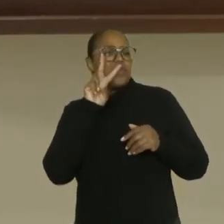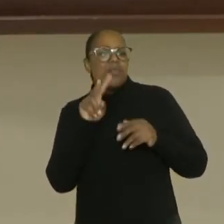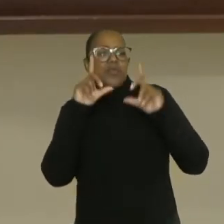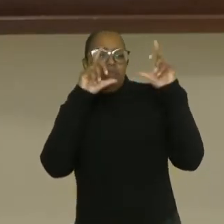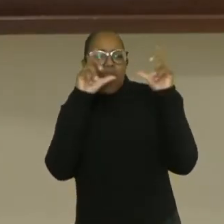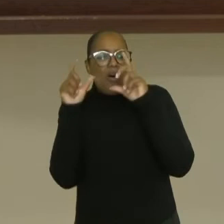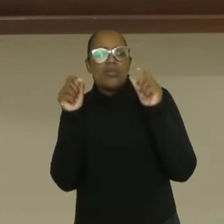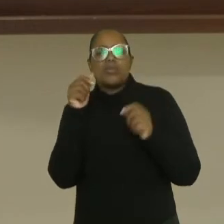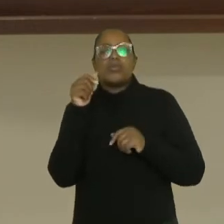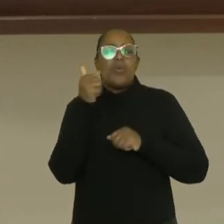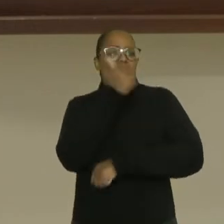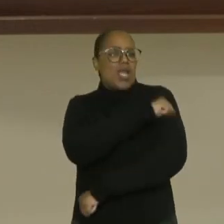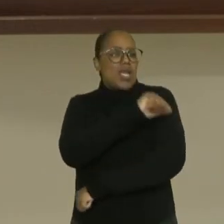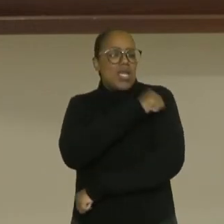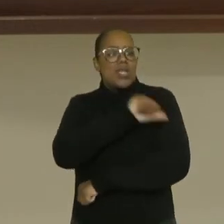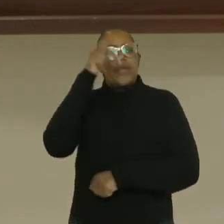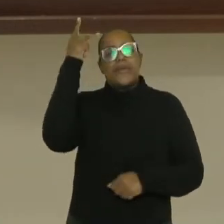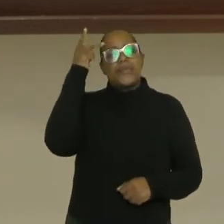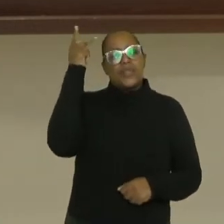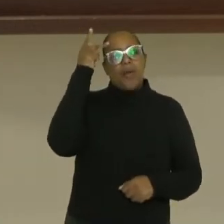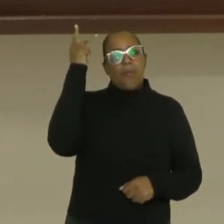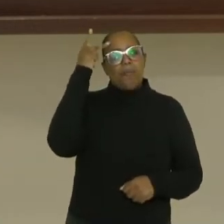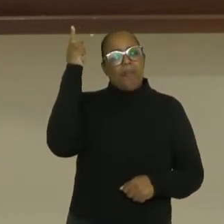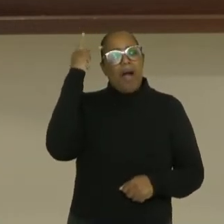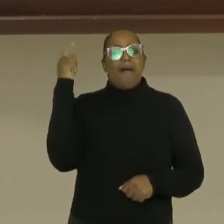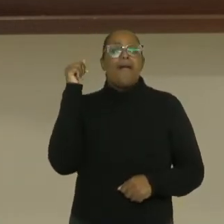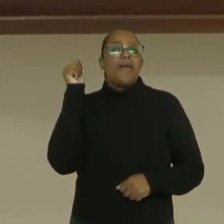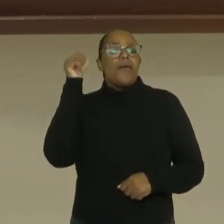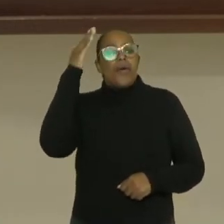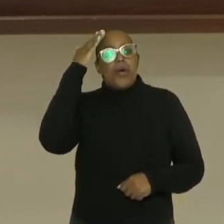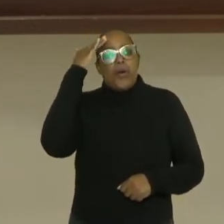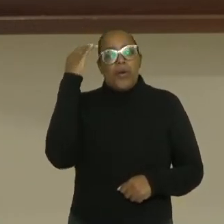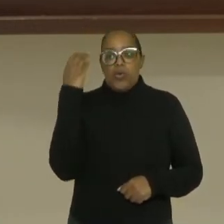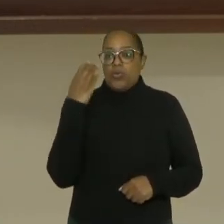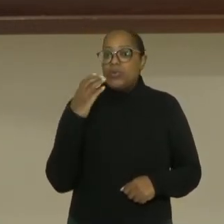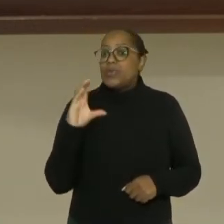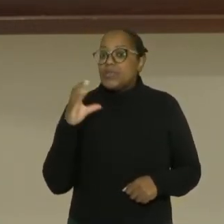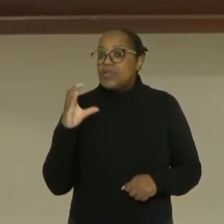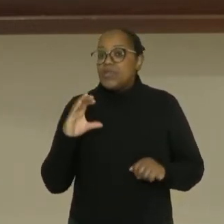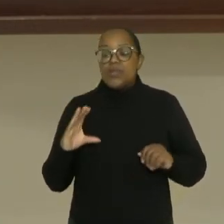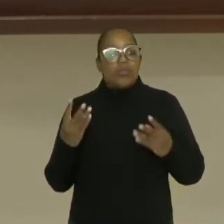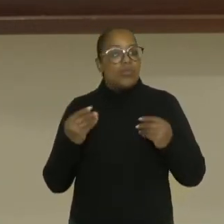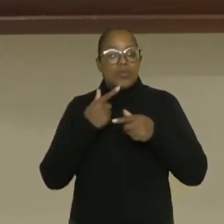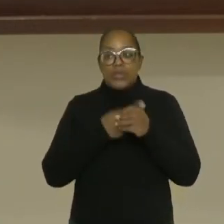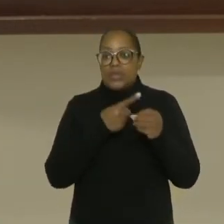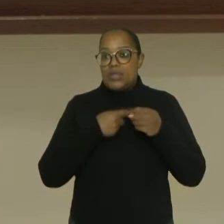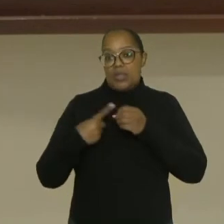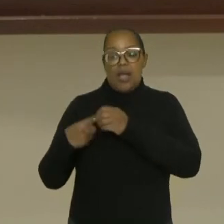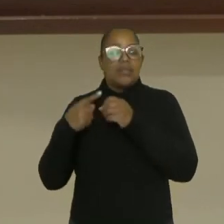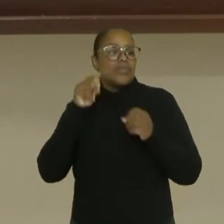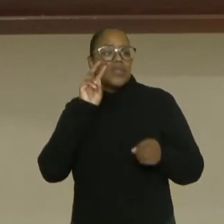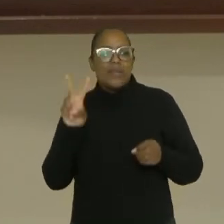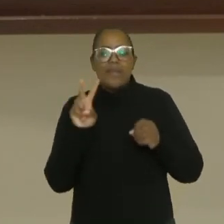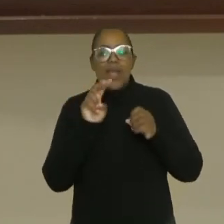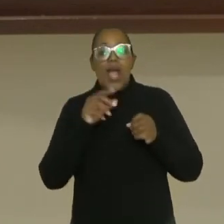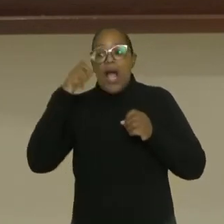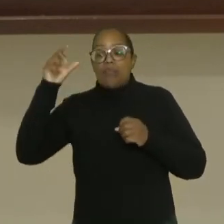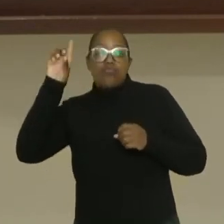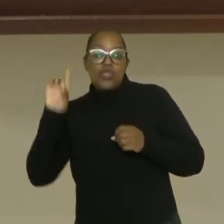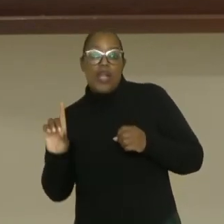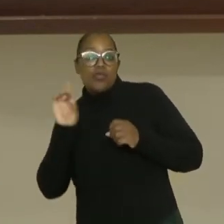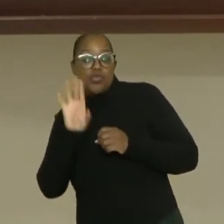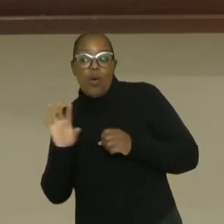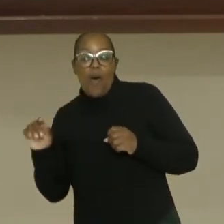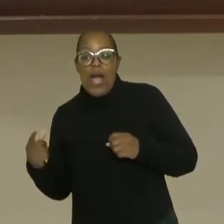a gente tem ali uma clássica imagem de desigualdade, uma coisa do lado da outra, né? Um lado só rico, um lado só